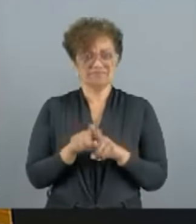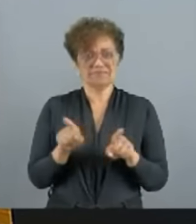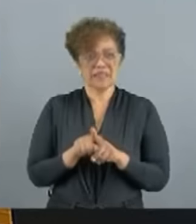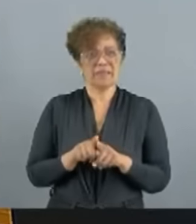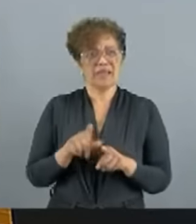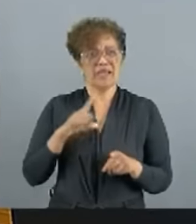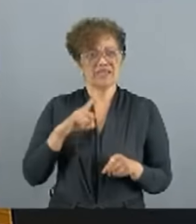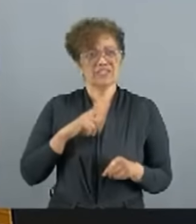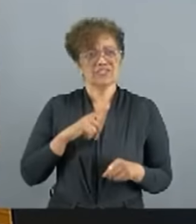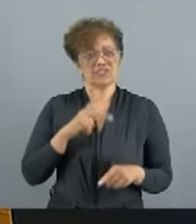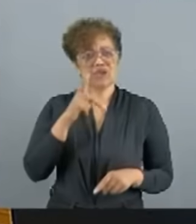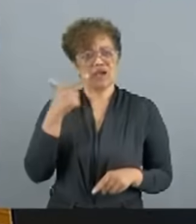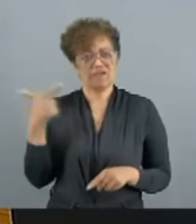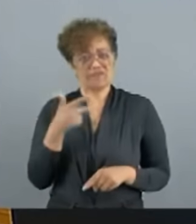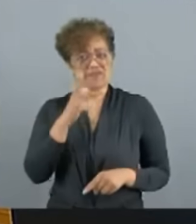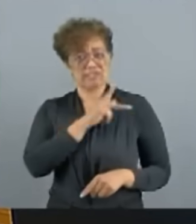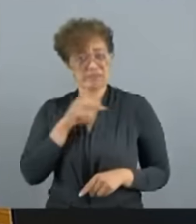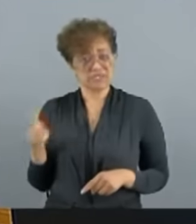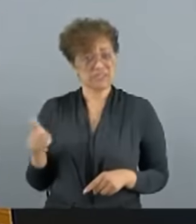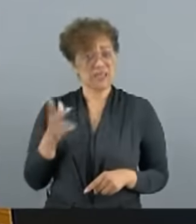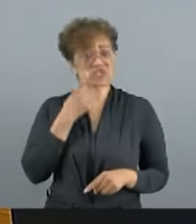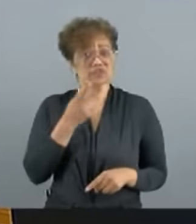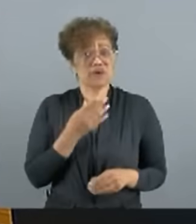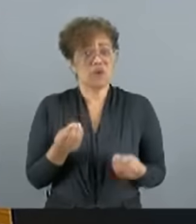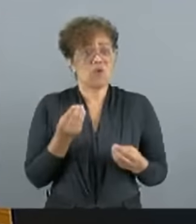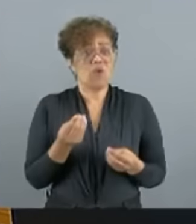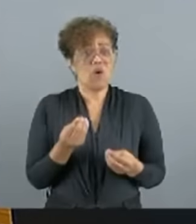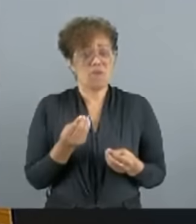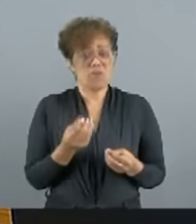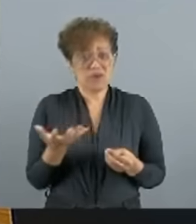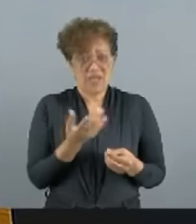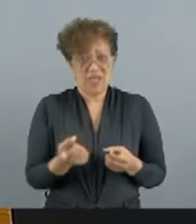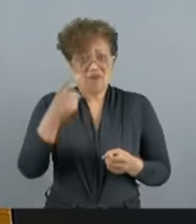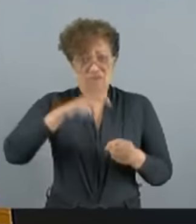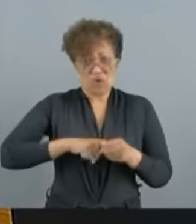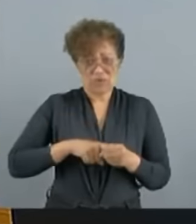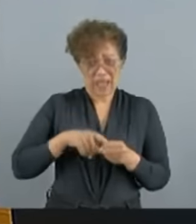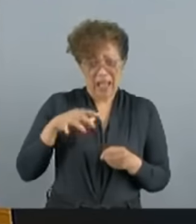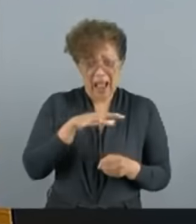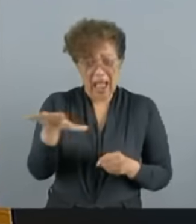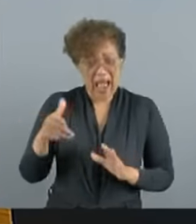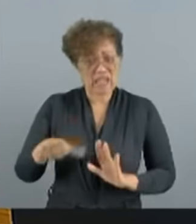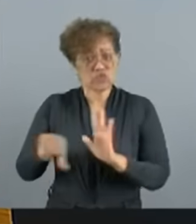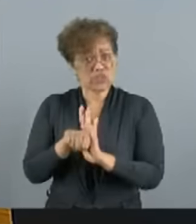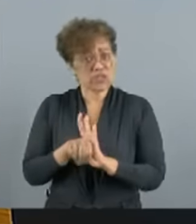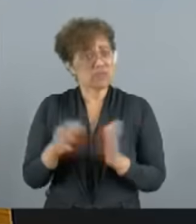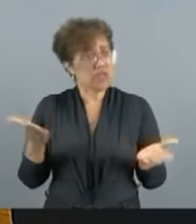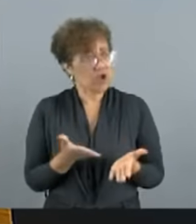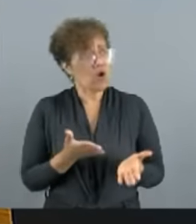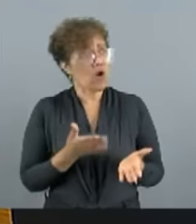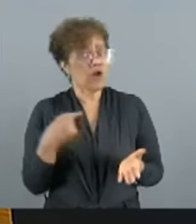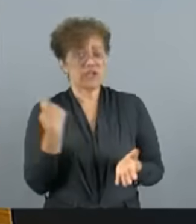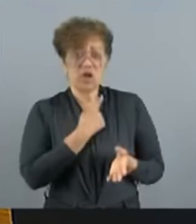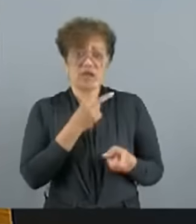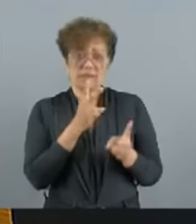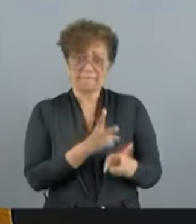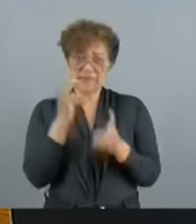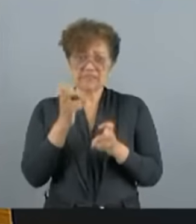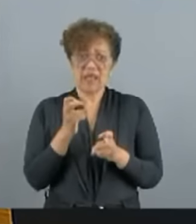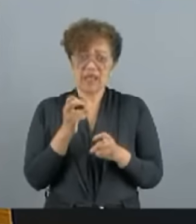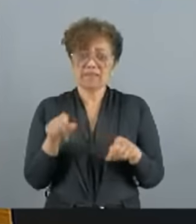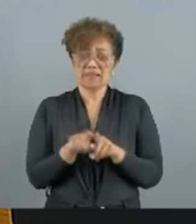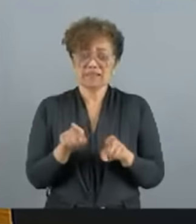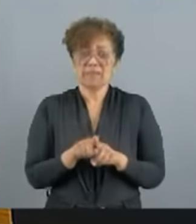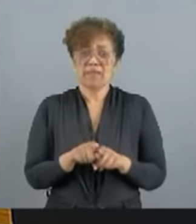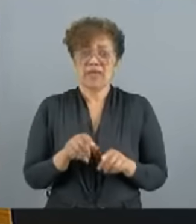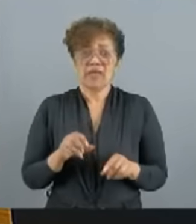vice-presidente, na época ele dizia, essa turma quer voltar à cena do crime. E nós estamos vendo aí algo que pode ser muito